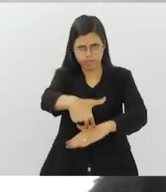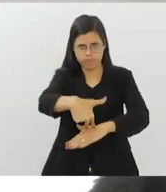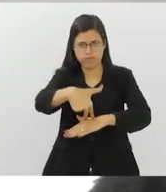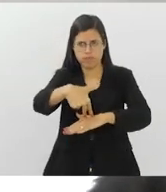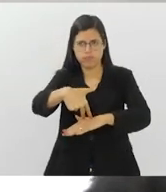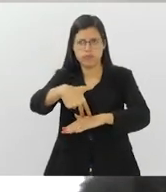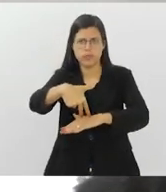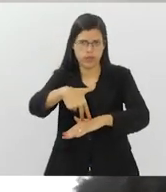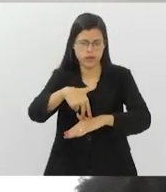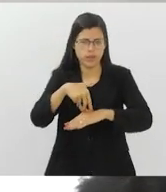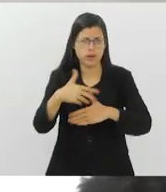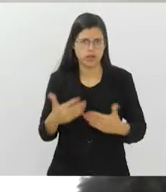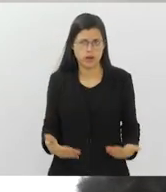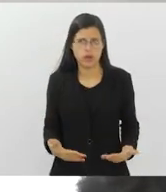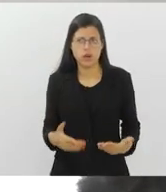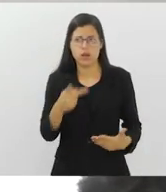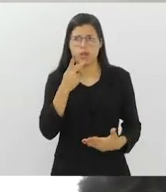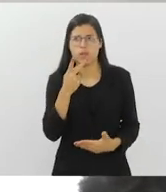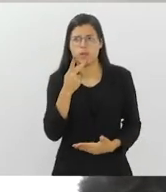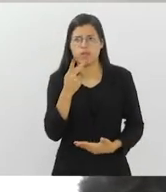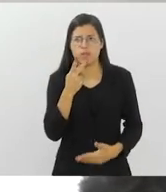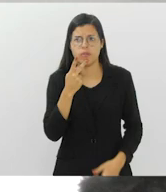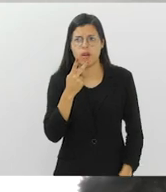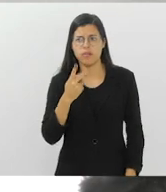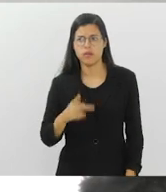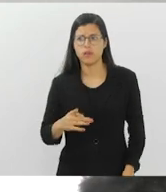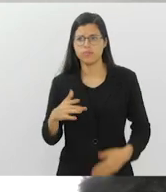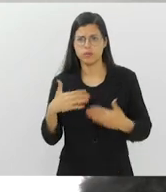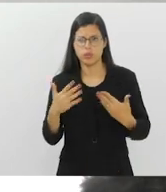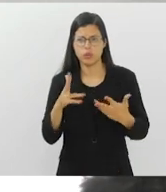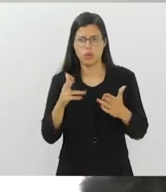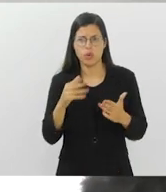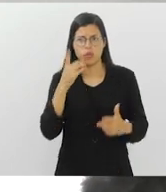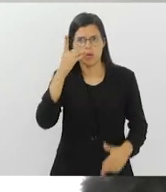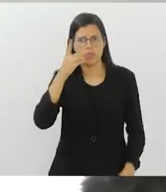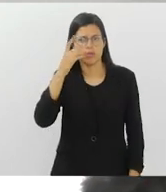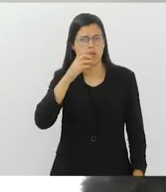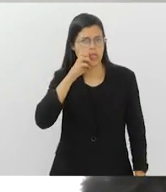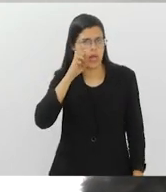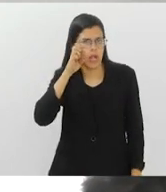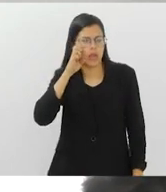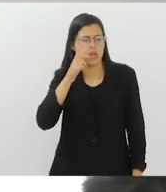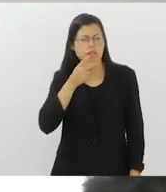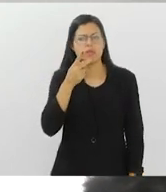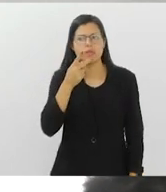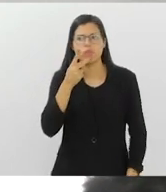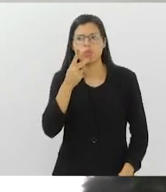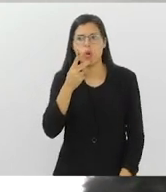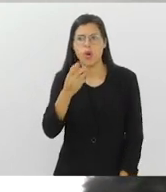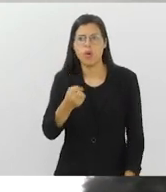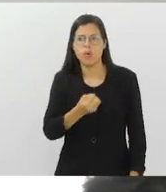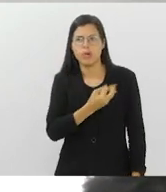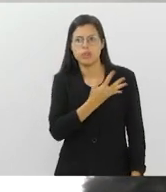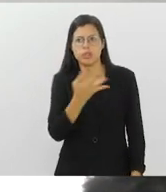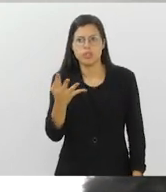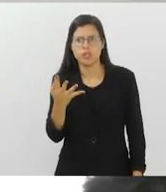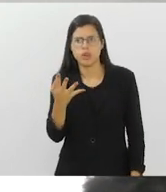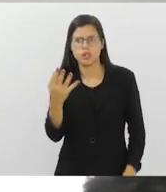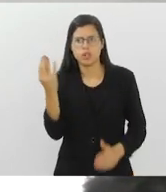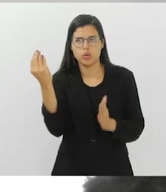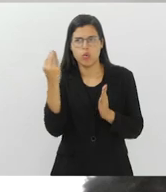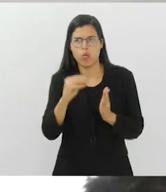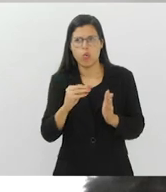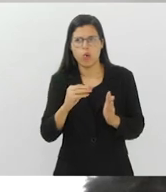atender e fala, igual a deputada Érica falou, sobre o número aqui colocado